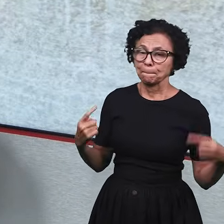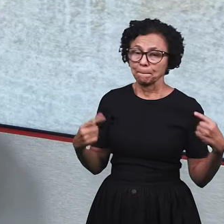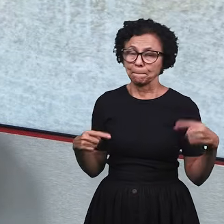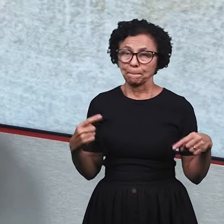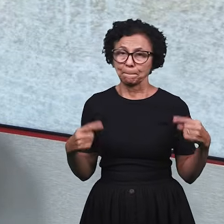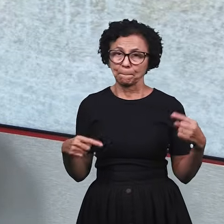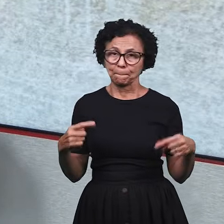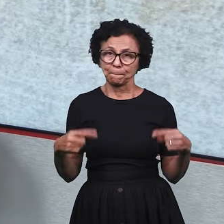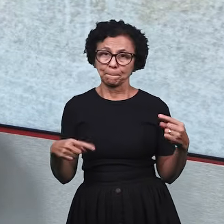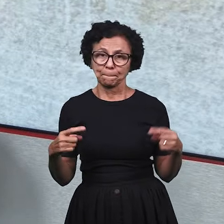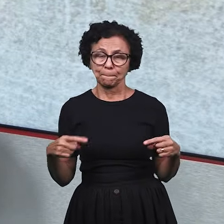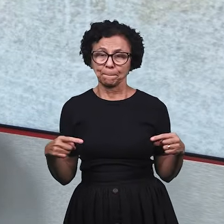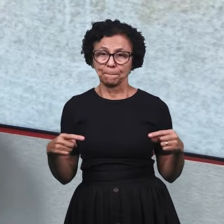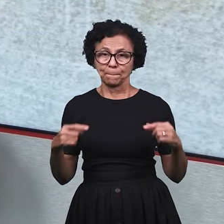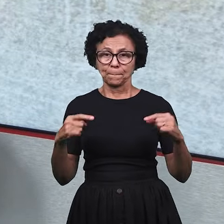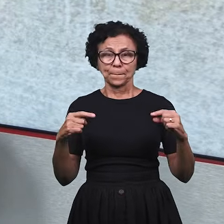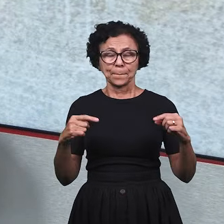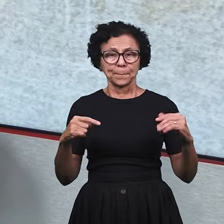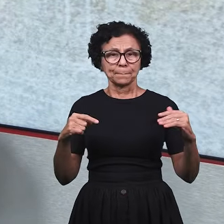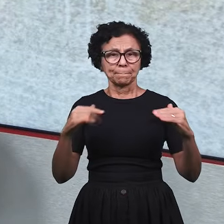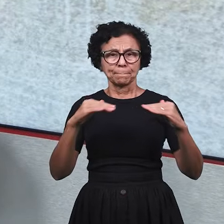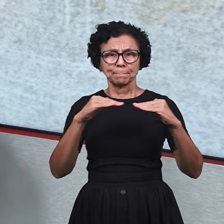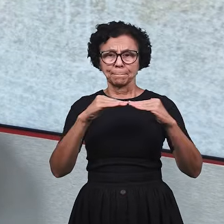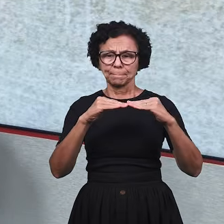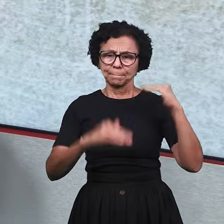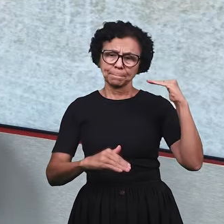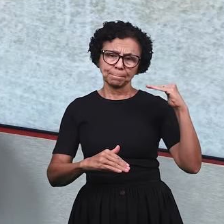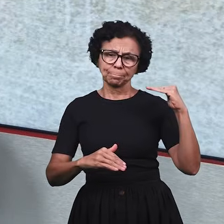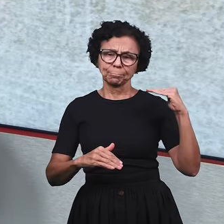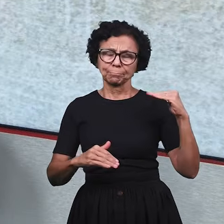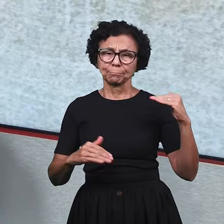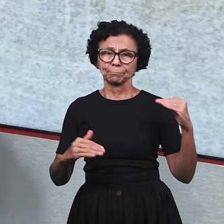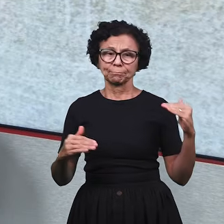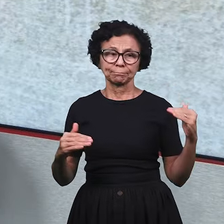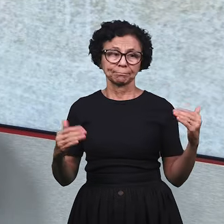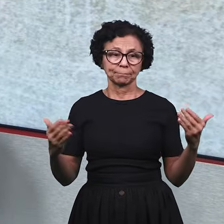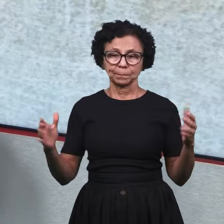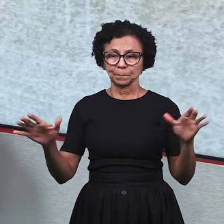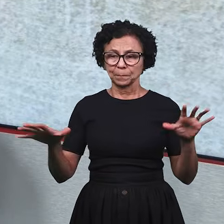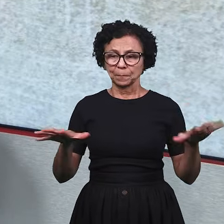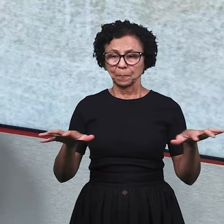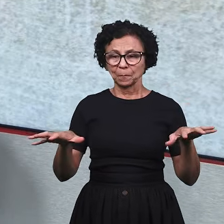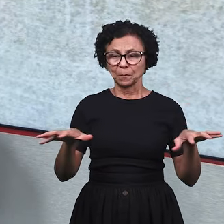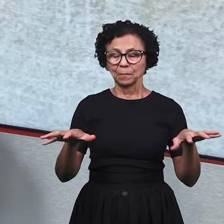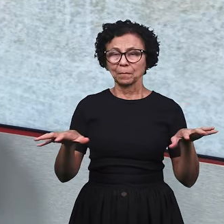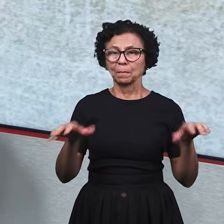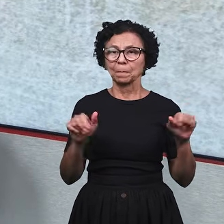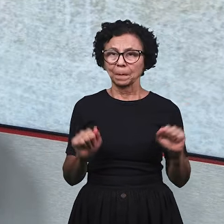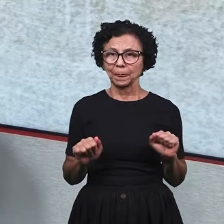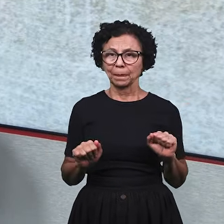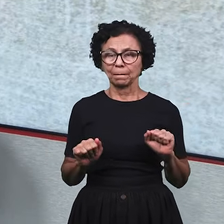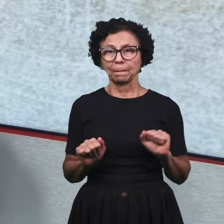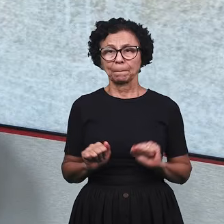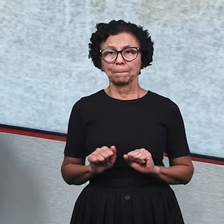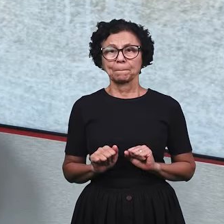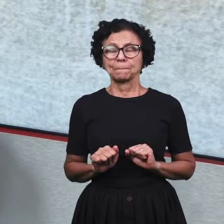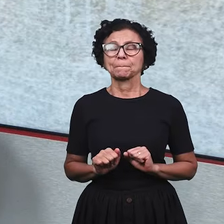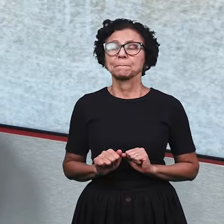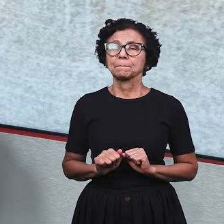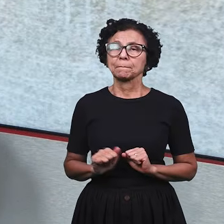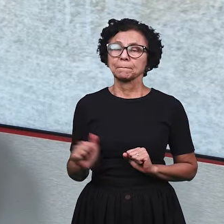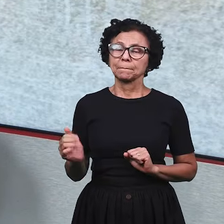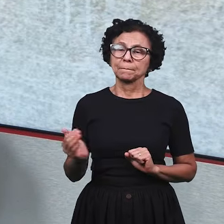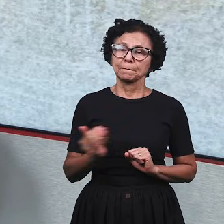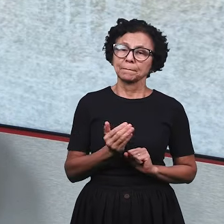entre duas partes discordantes no contexto bíblico é aquele que se estabeleceu entre o homem e